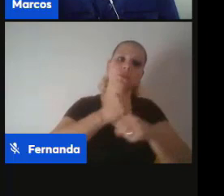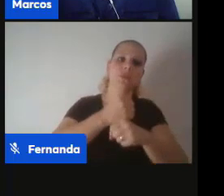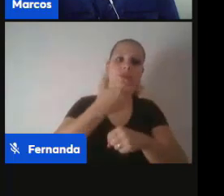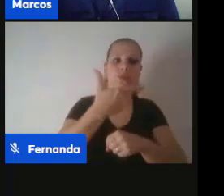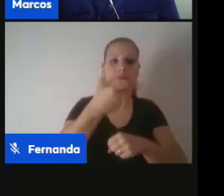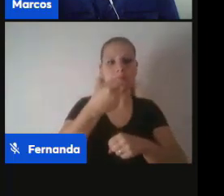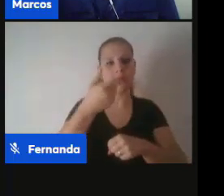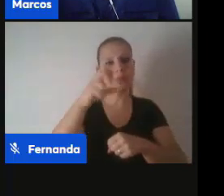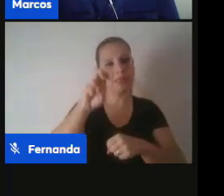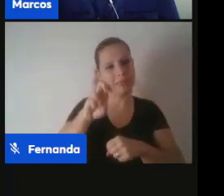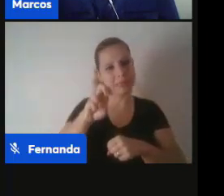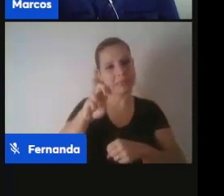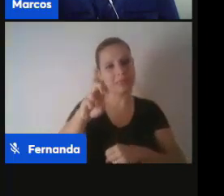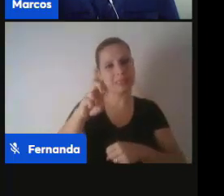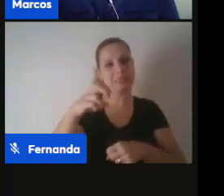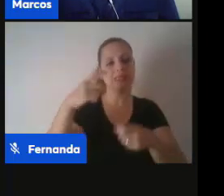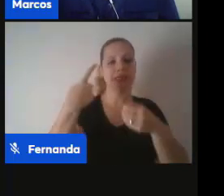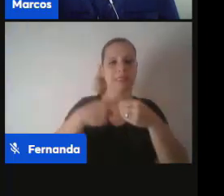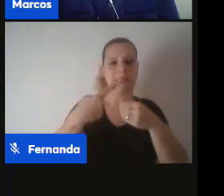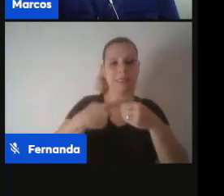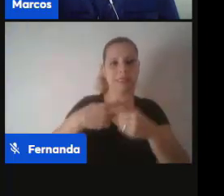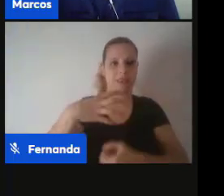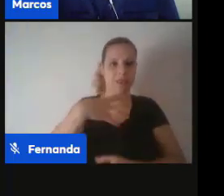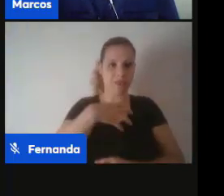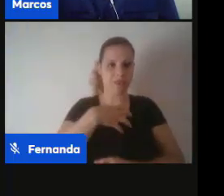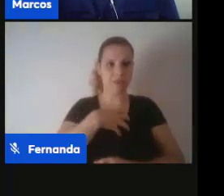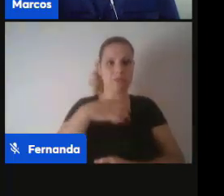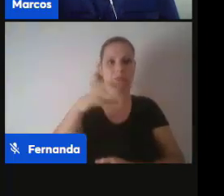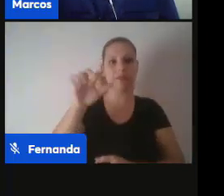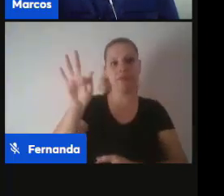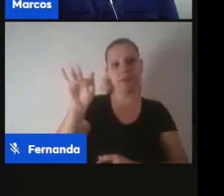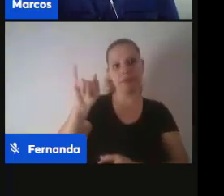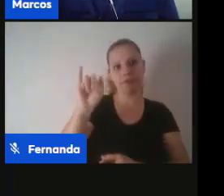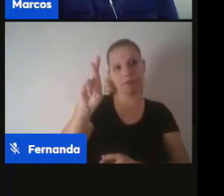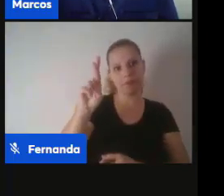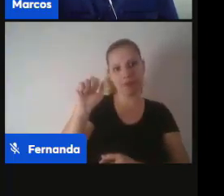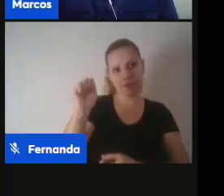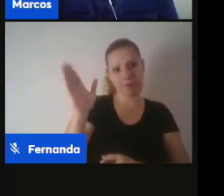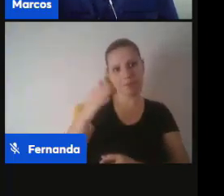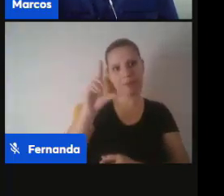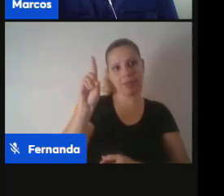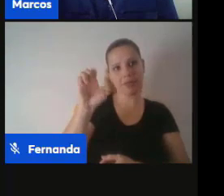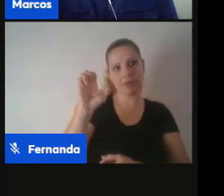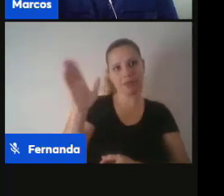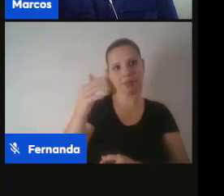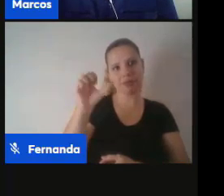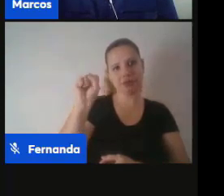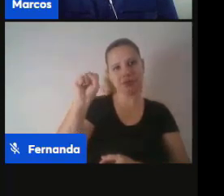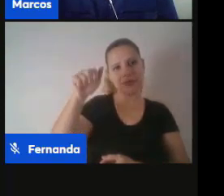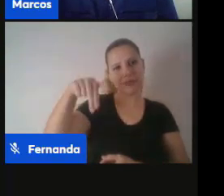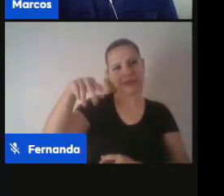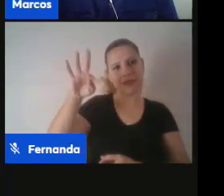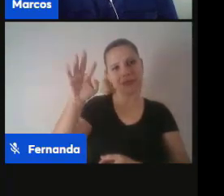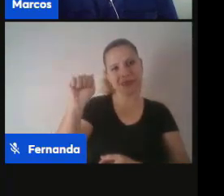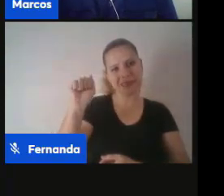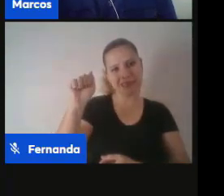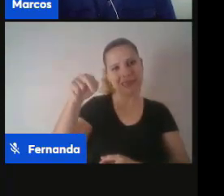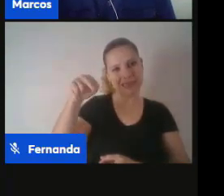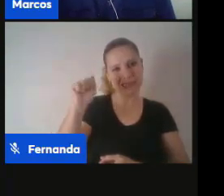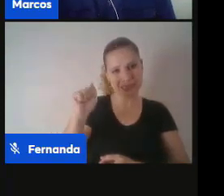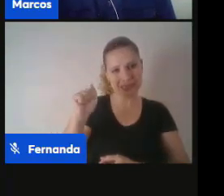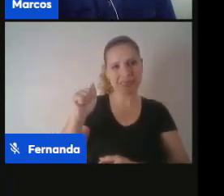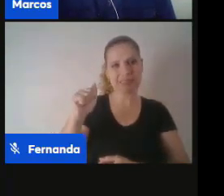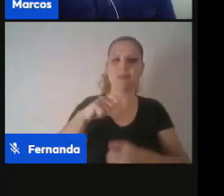de Santana, na Bahia. Foram militares numa missão de paz no Haiti, de lá para cá eles vieram infectados com esse vírus